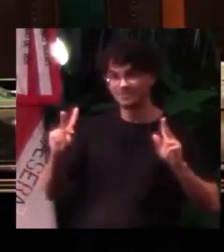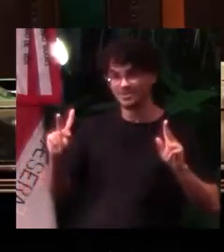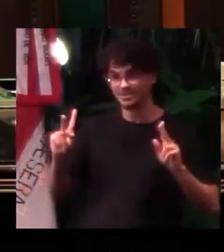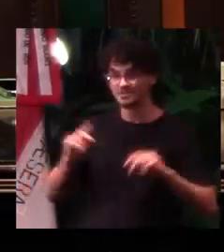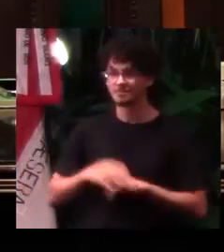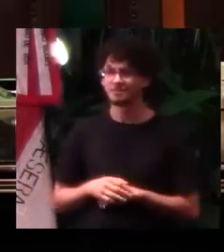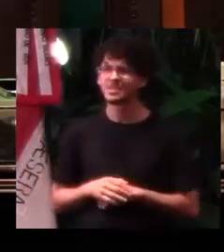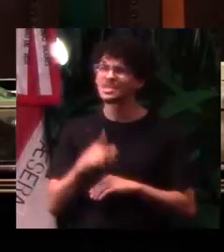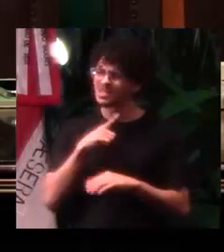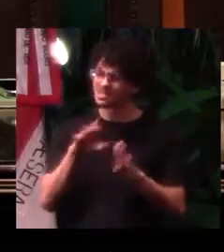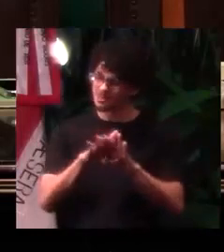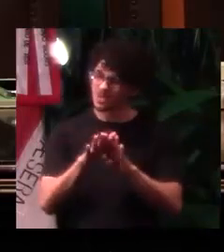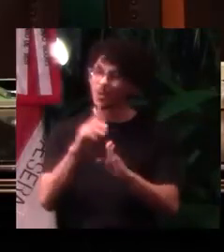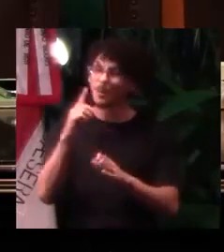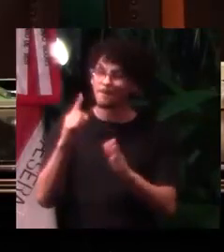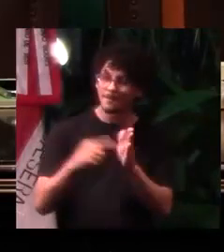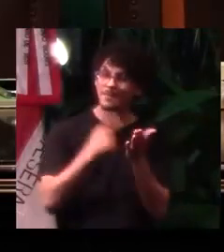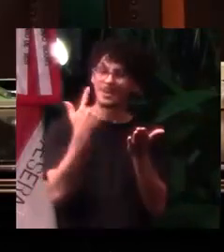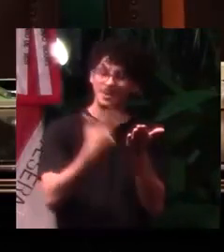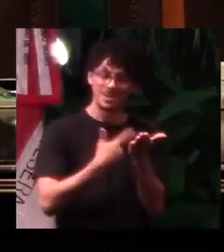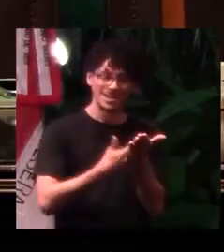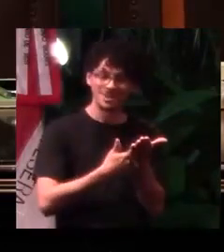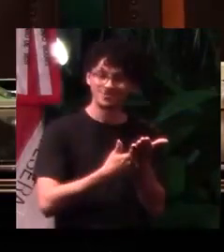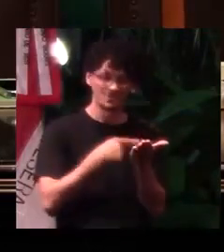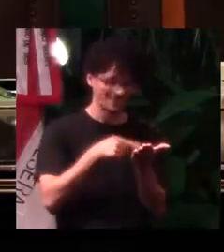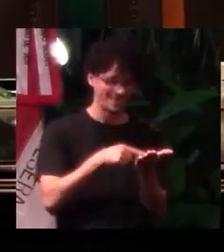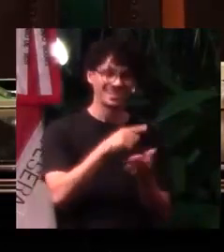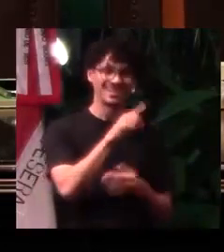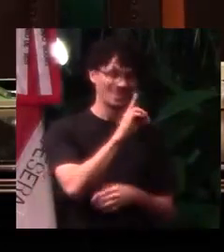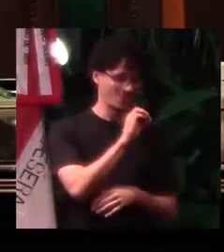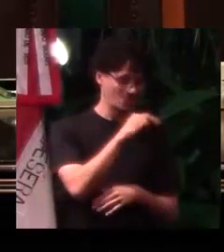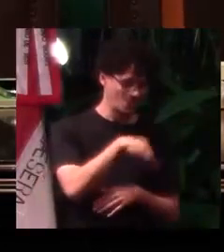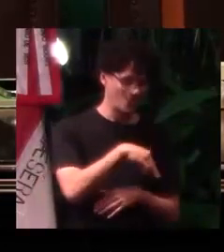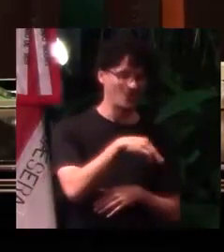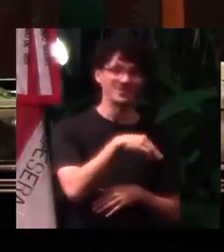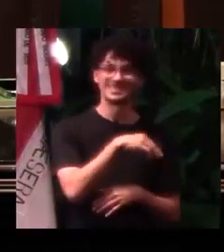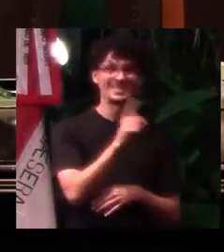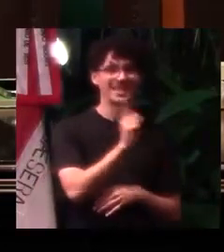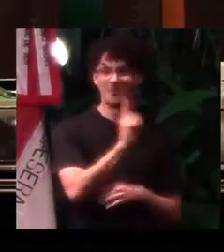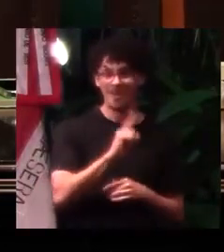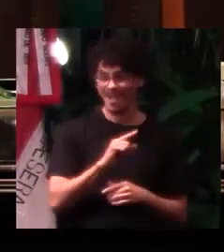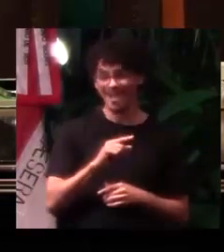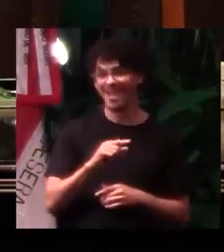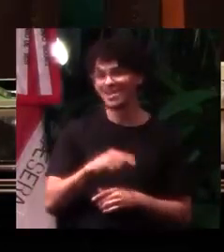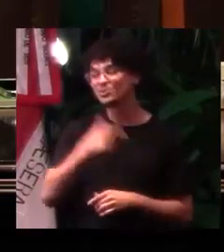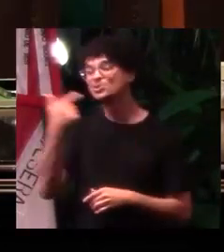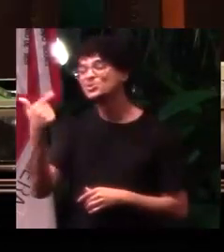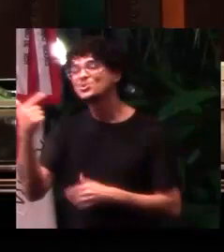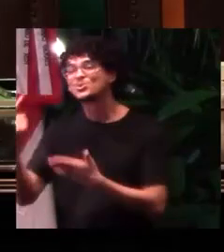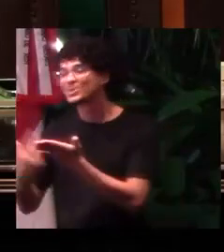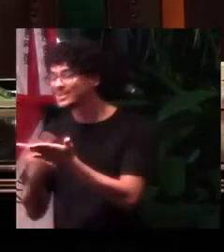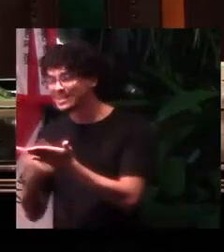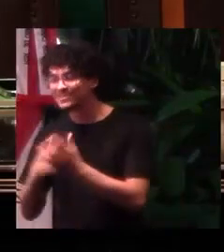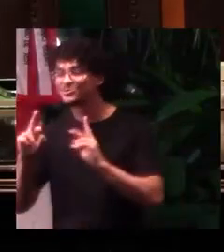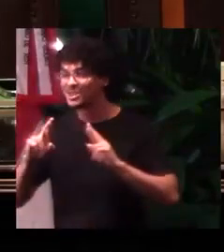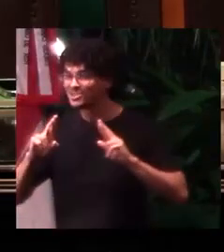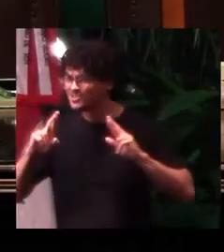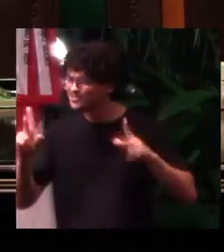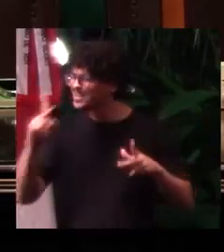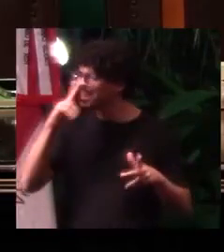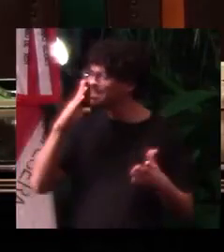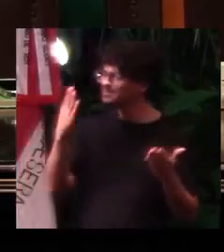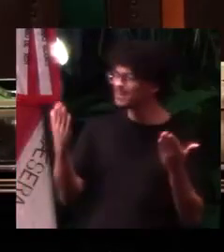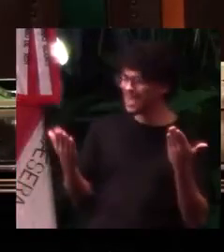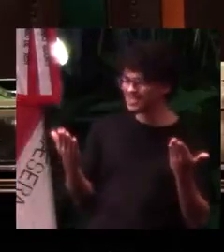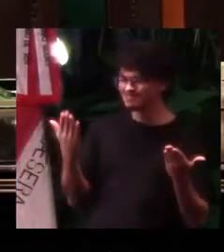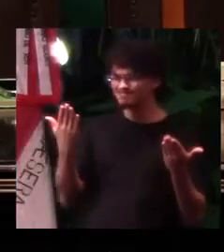do primeiro livro de Dom Quixote, não é o mesmo do segundo livro de Dom Quixote. Há uma ambiguidade e uma